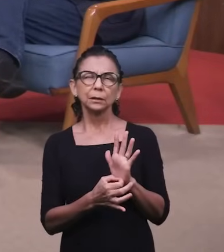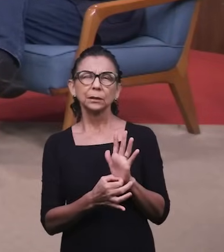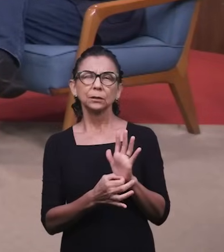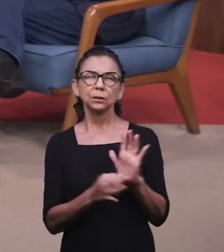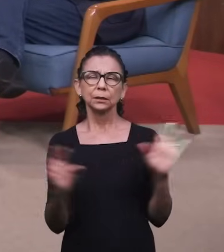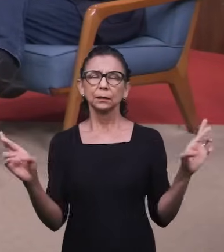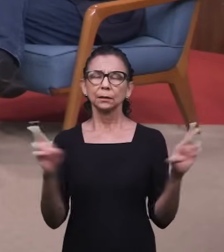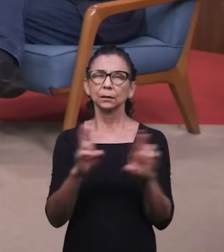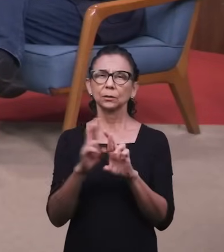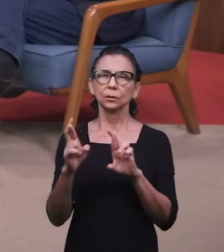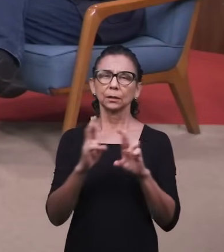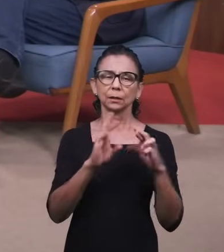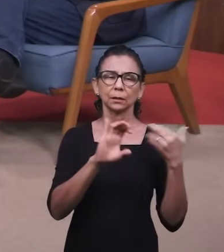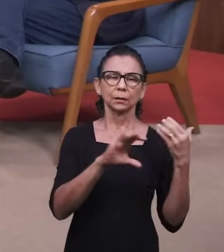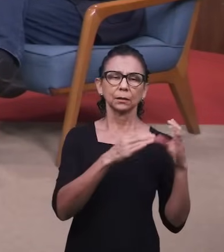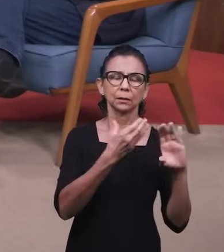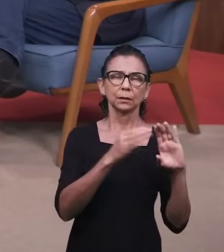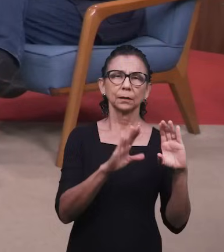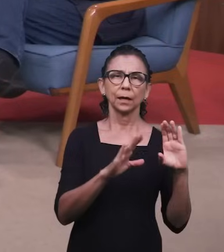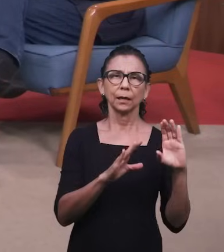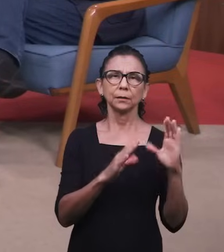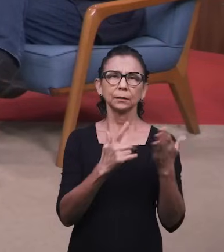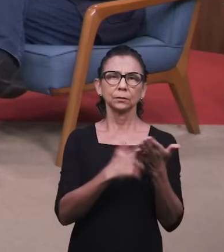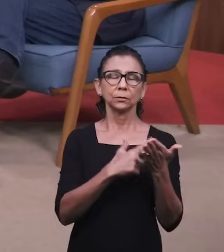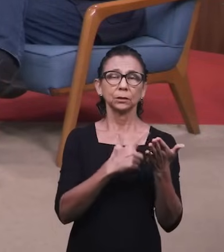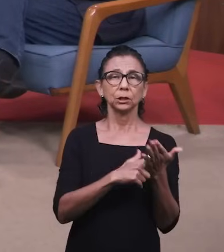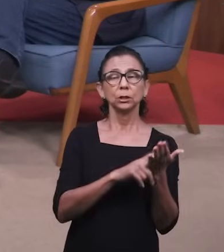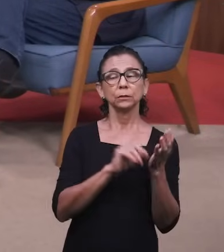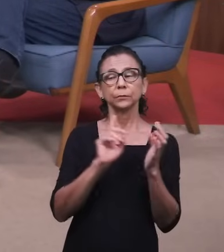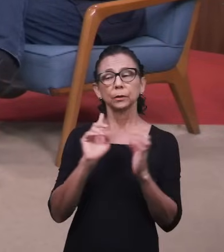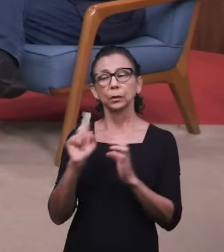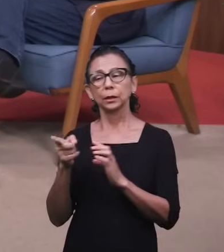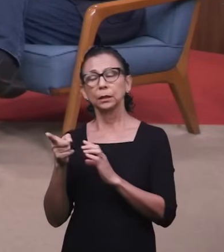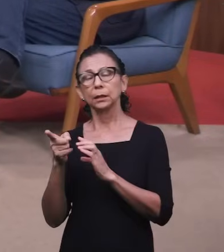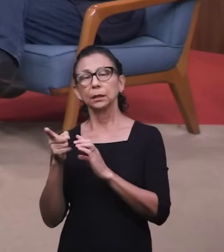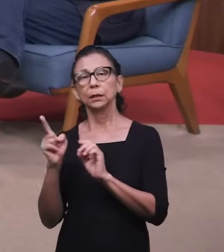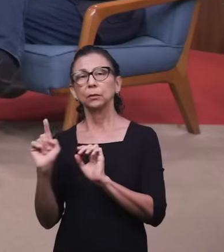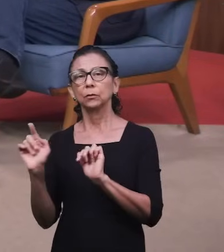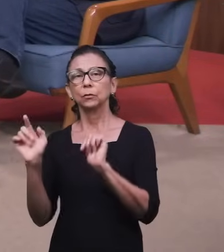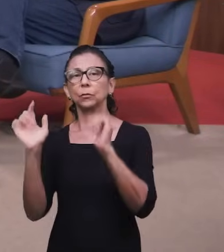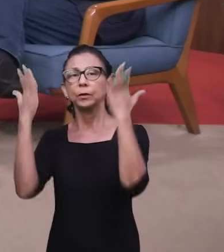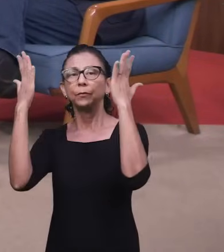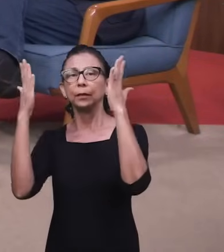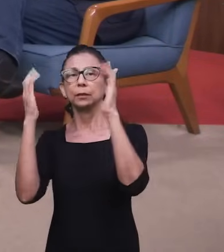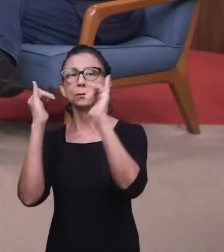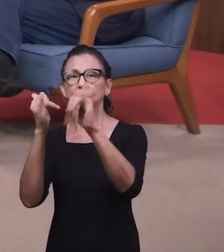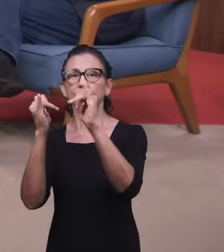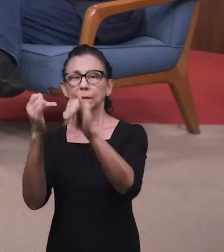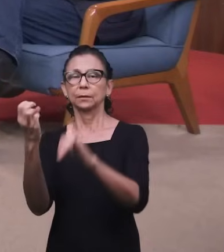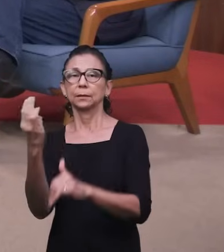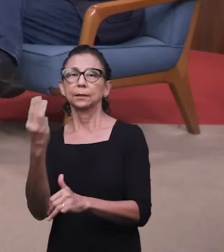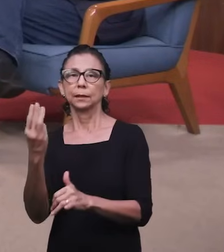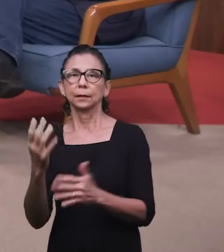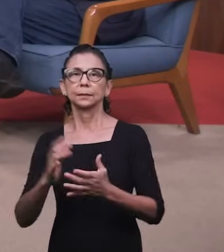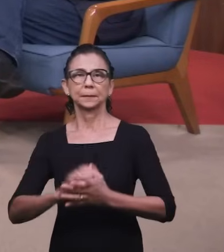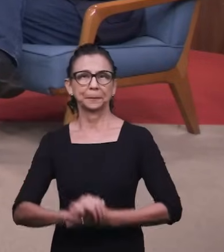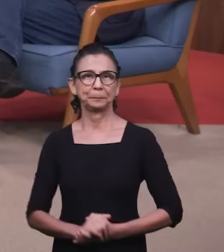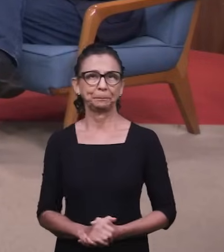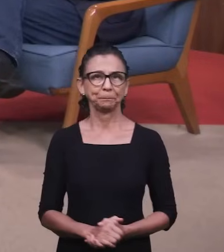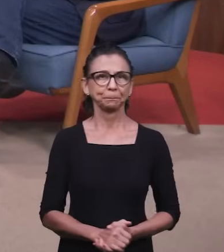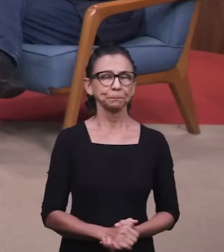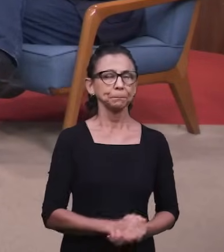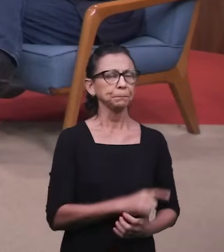foi trabalhado em trombetas e festas. O que é que vocês querem colocar já para a gente contextualizar isso?